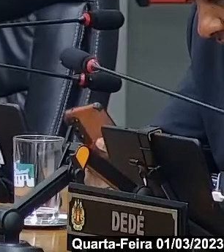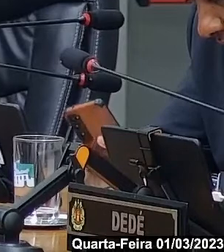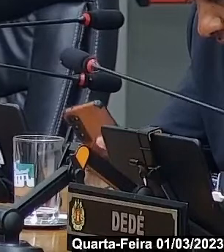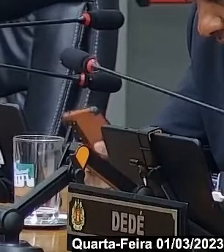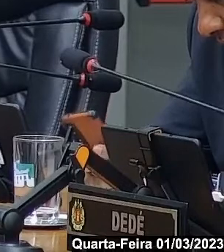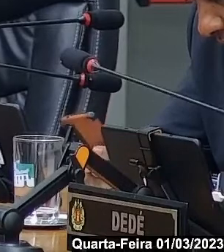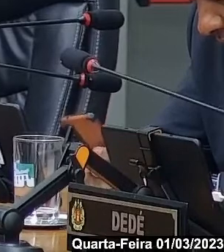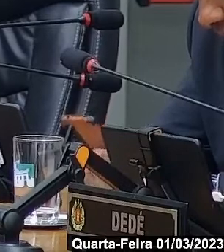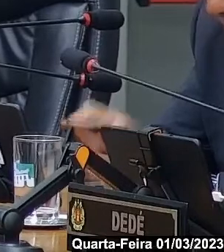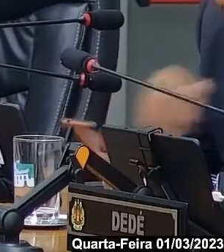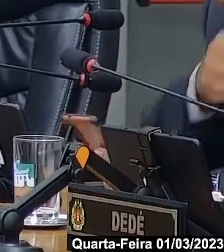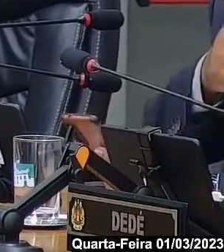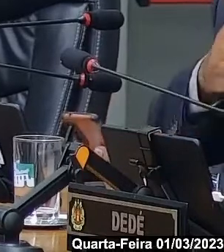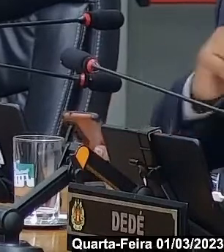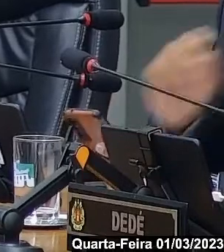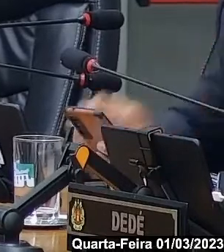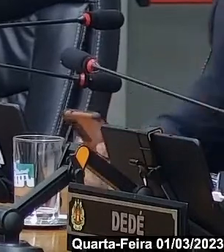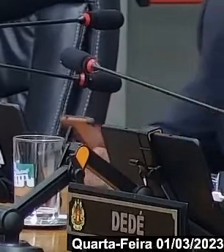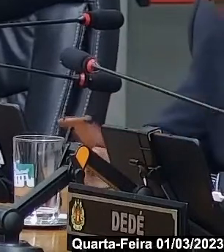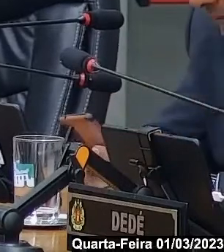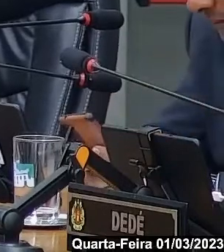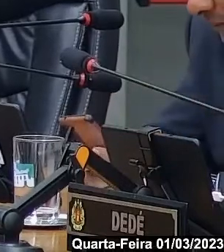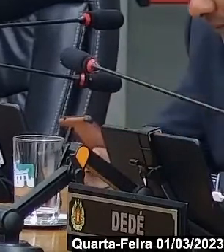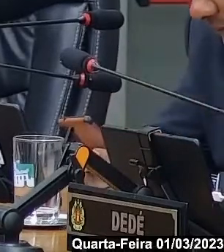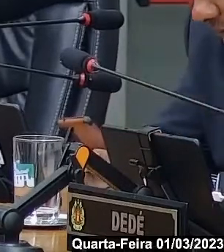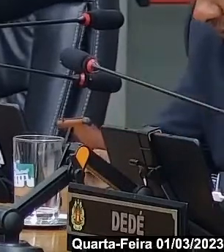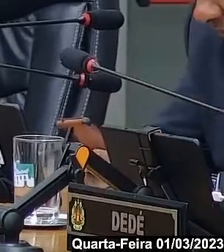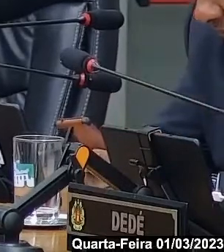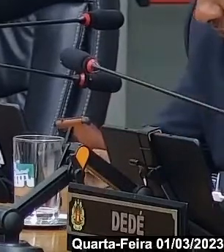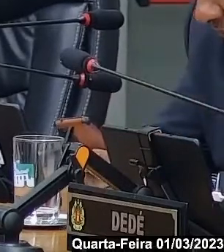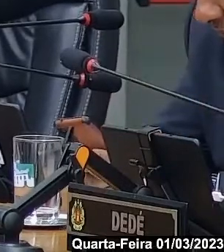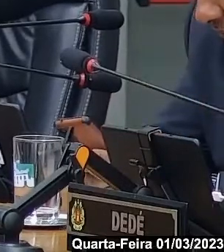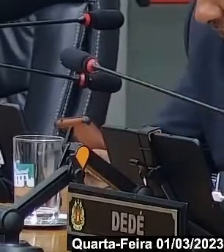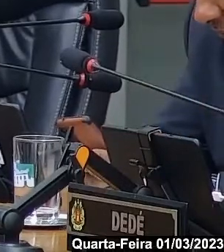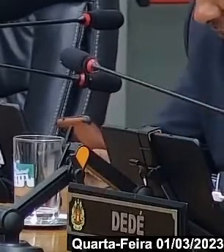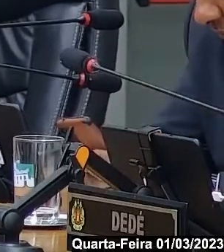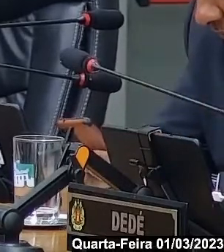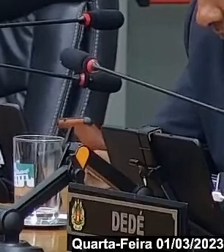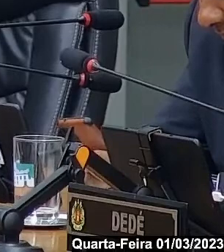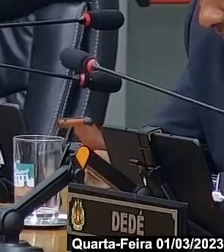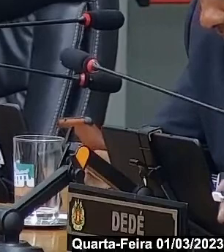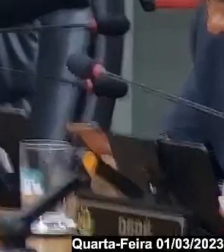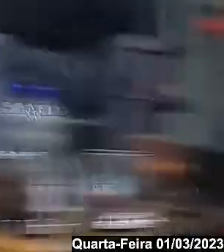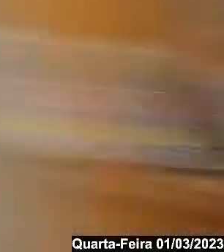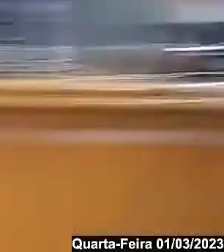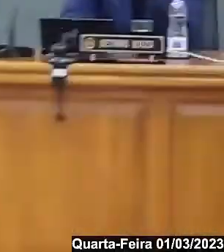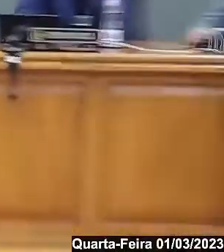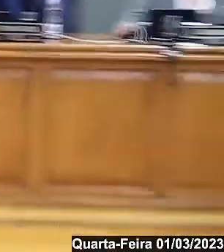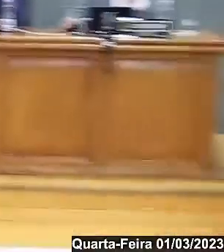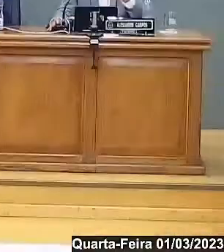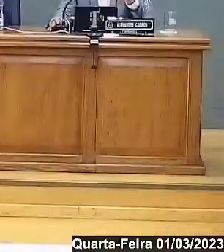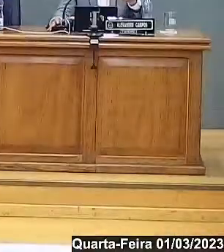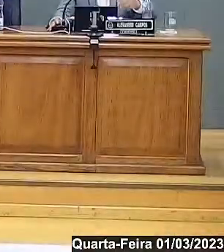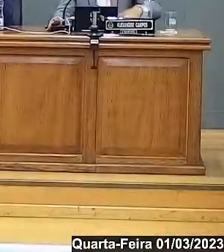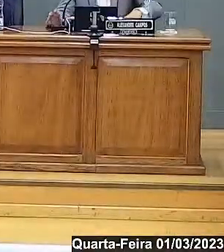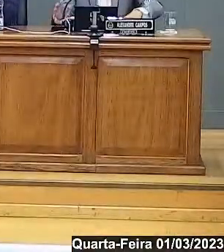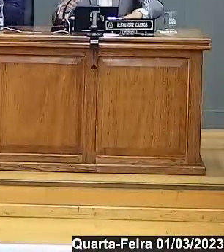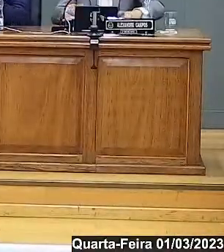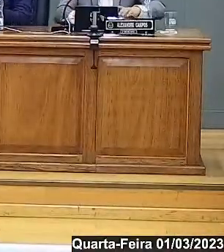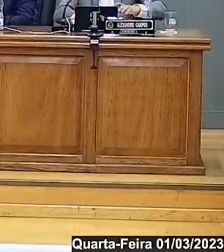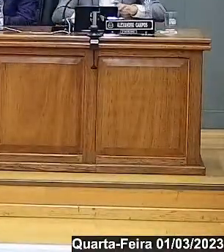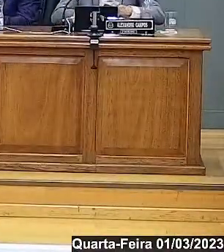vocês e que Deus abençoe. Solicito ao senhor secretário que faça a chamada do próximo inscrito. Vereador Dedé. Com a palavra o vereador